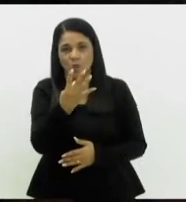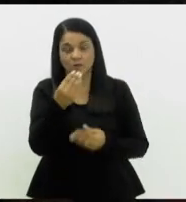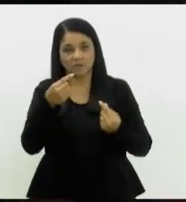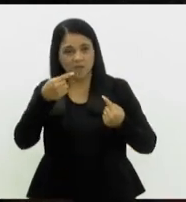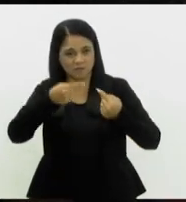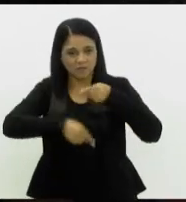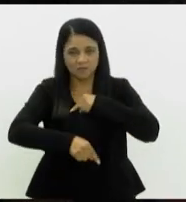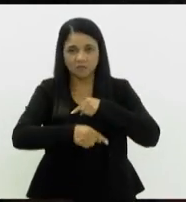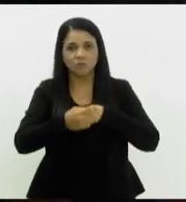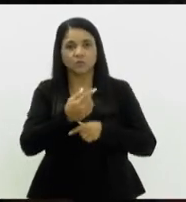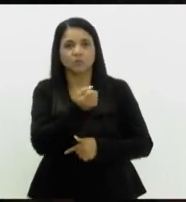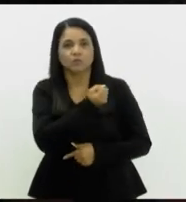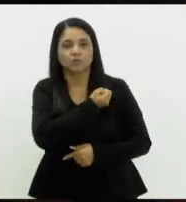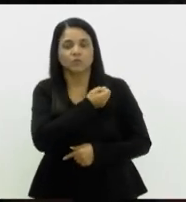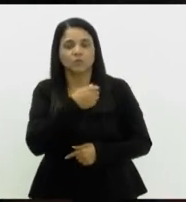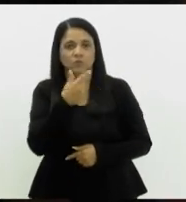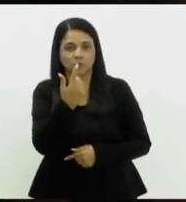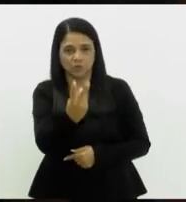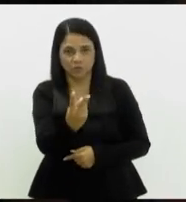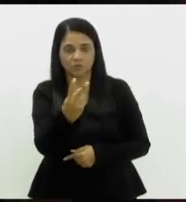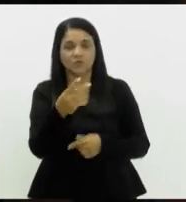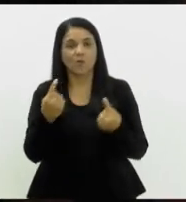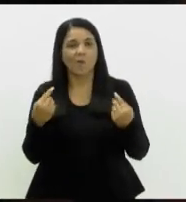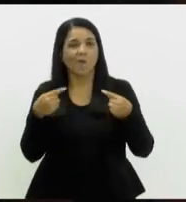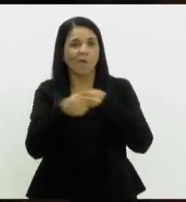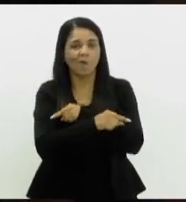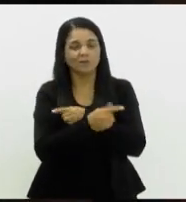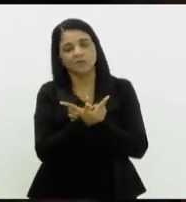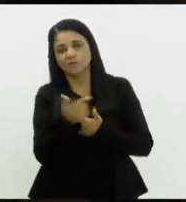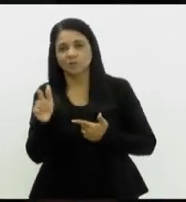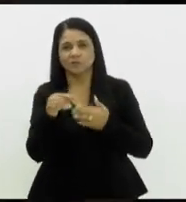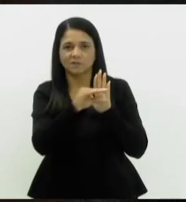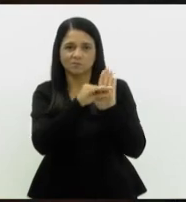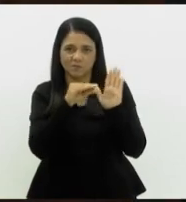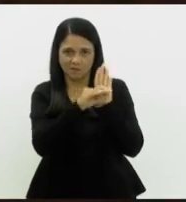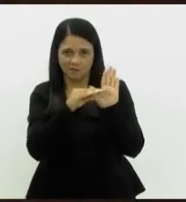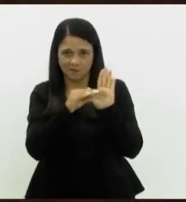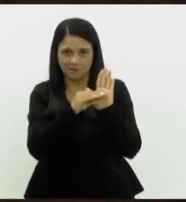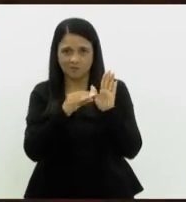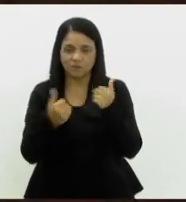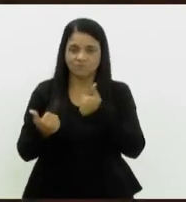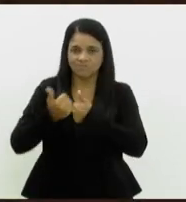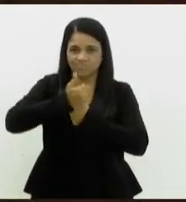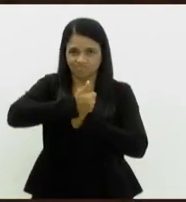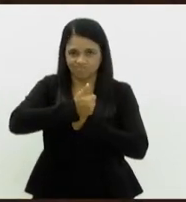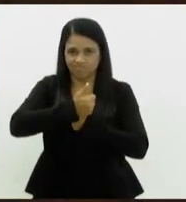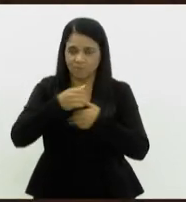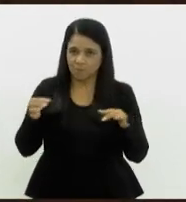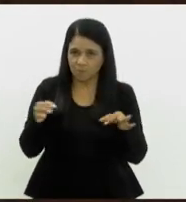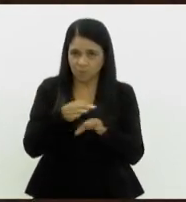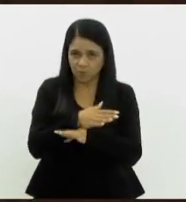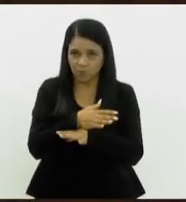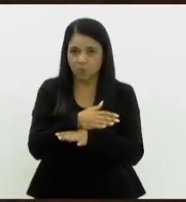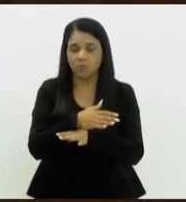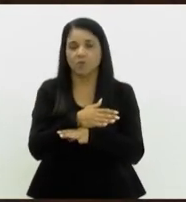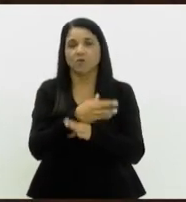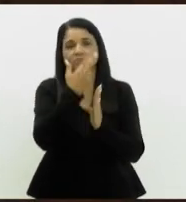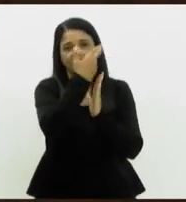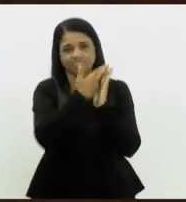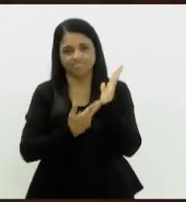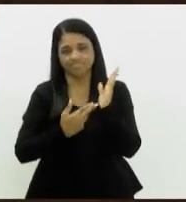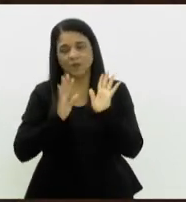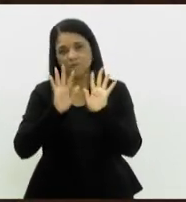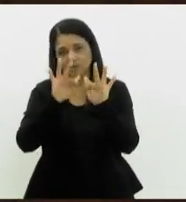da emenda número 2. Contrário às demais emendas, concluindo por substitutivo, pedindo forma final de